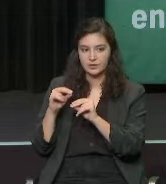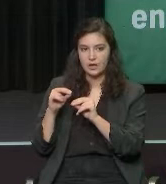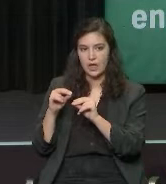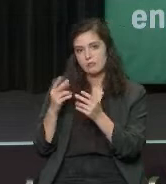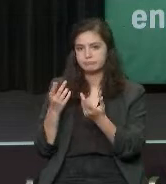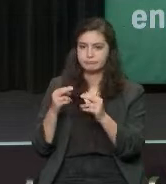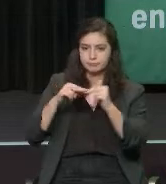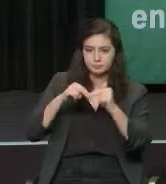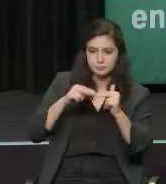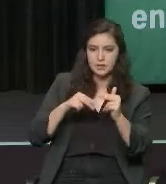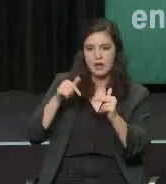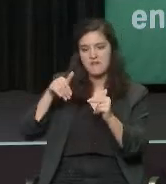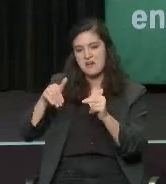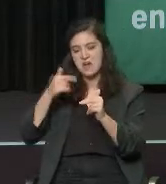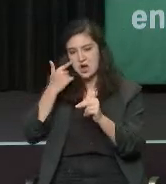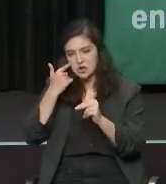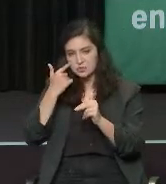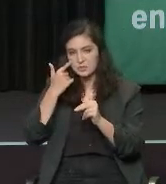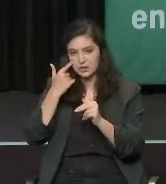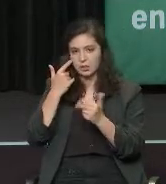modelo de voo que será